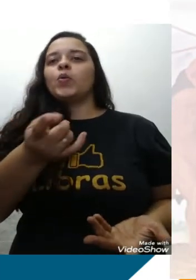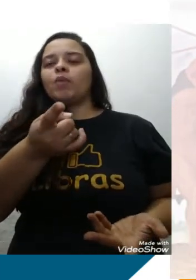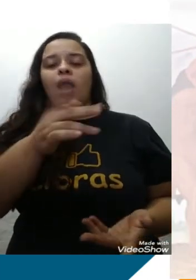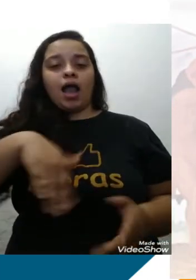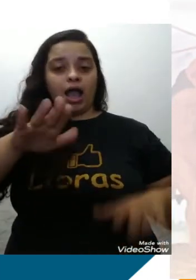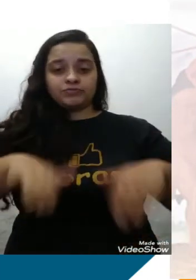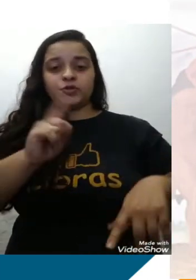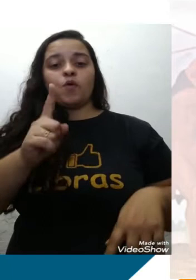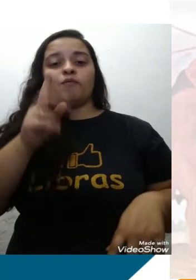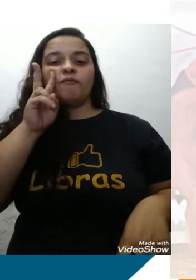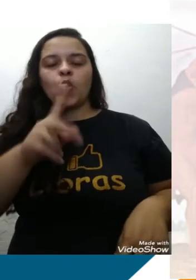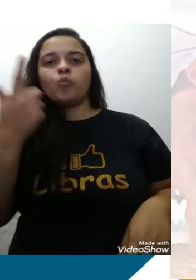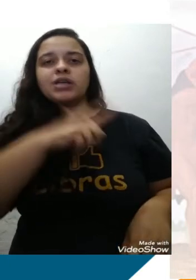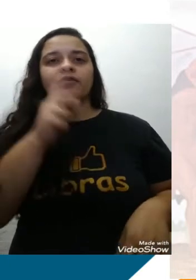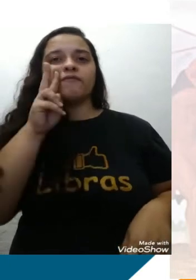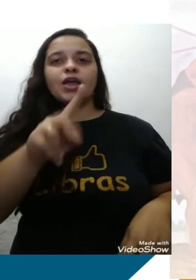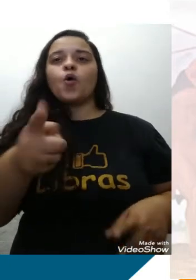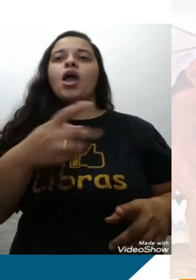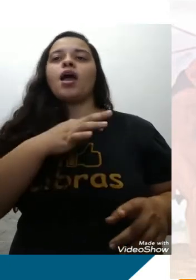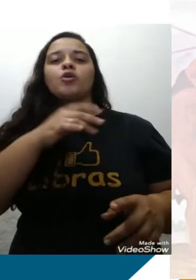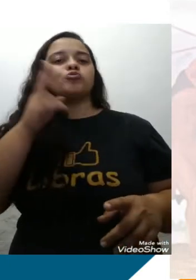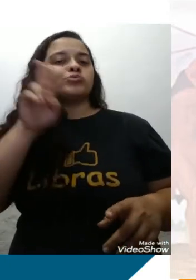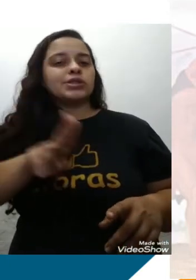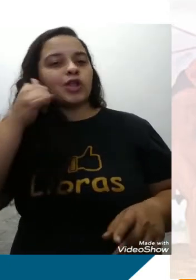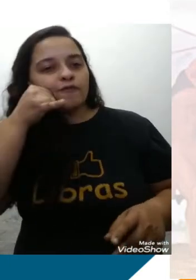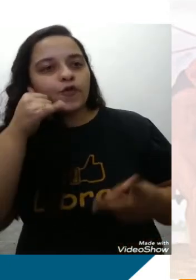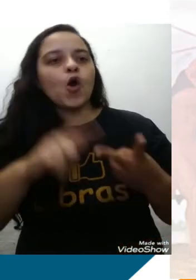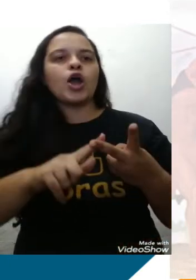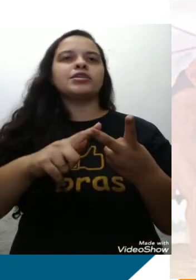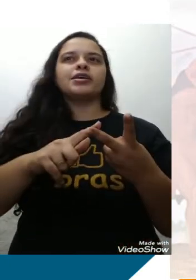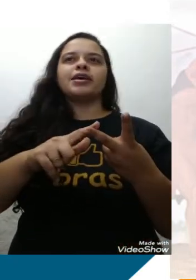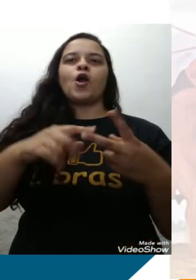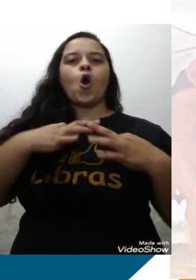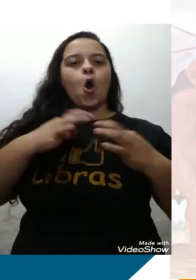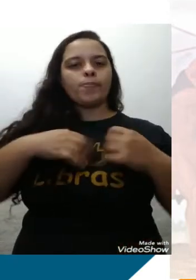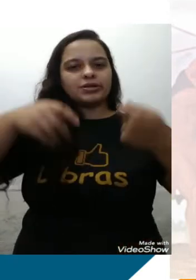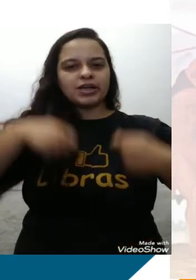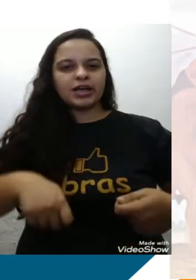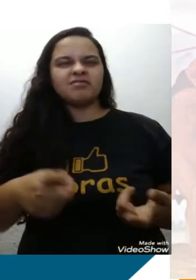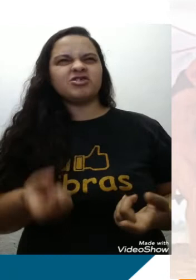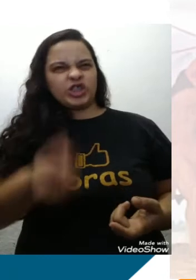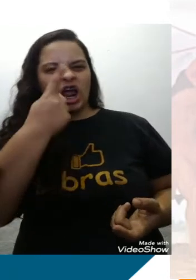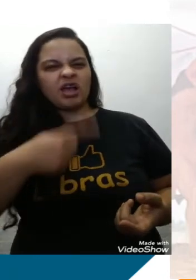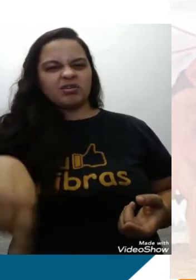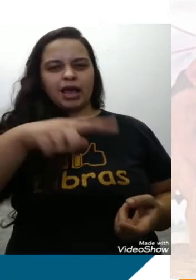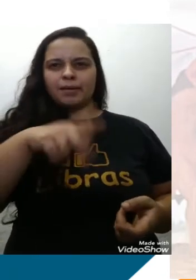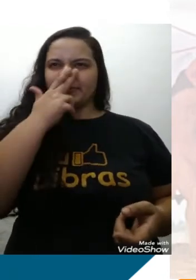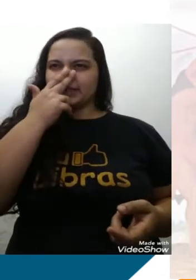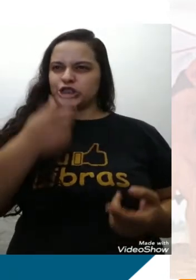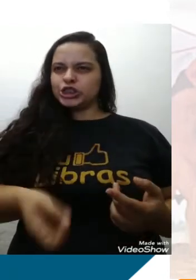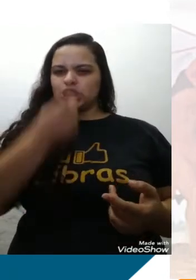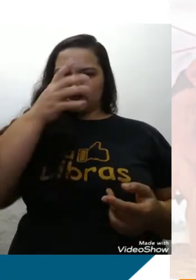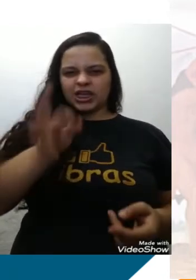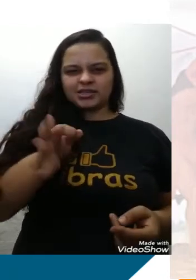um smartphone, um computador, usando a tecnologia de calça jeans e camiseta, falando português, a gente se acha no direito de dizer que esse